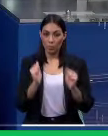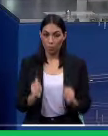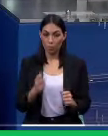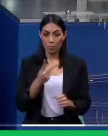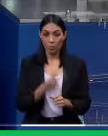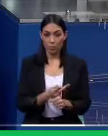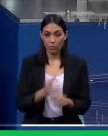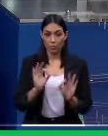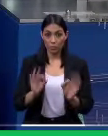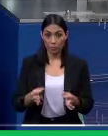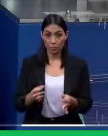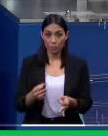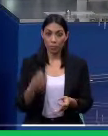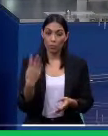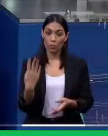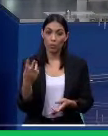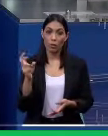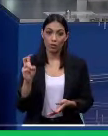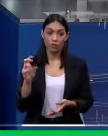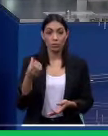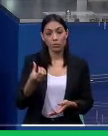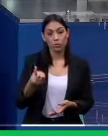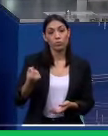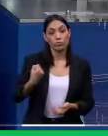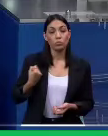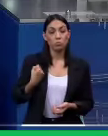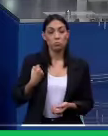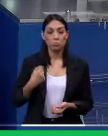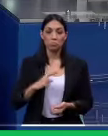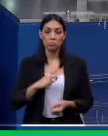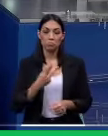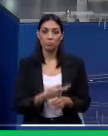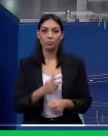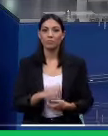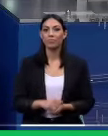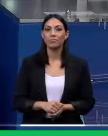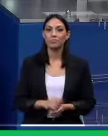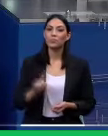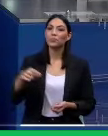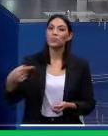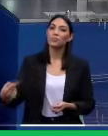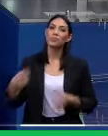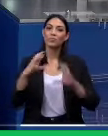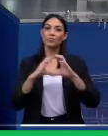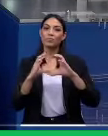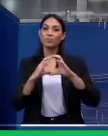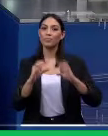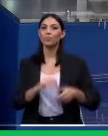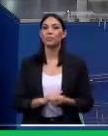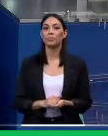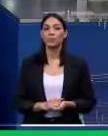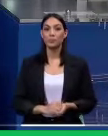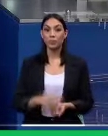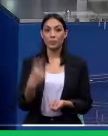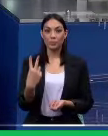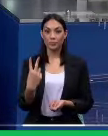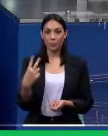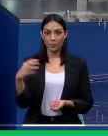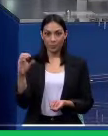acertando 4, 5 ou 6 dezenas. Vem chegando nossa próxima bola, é número